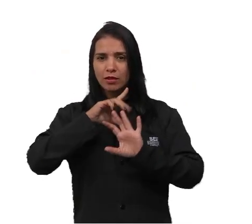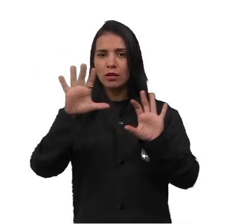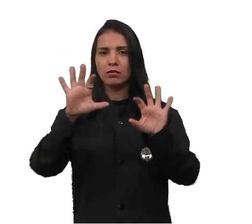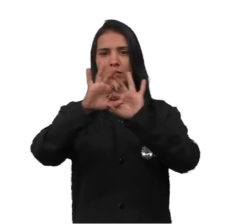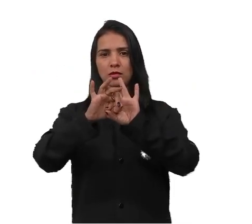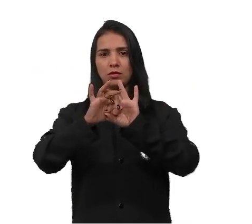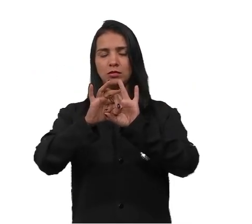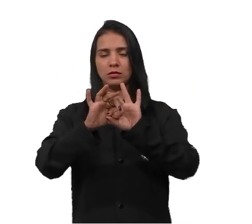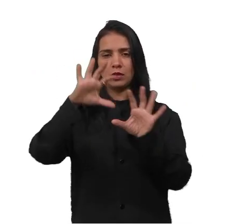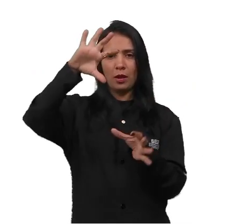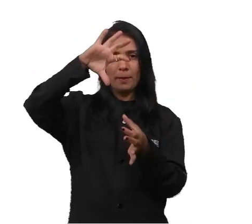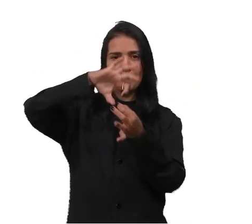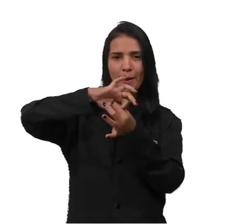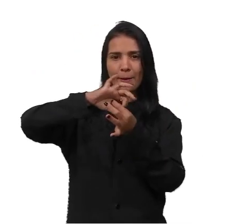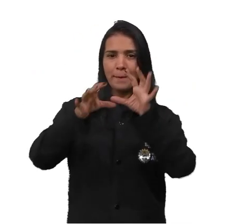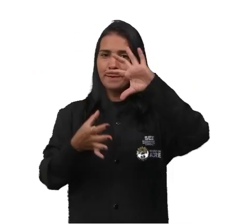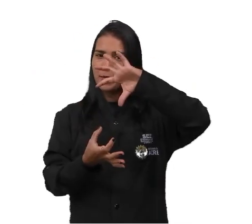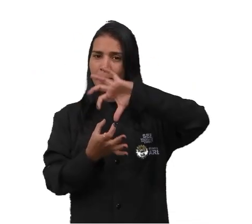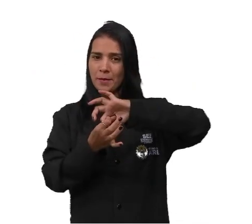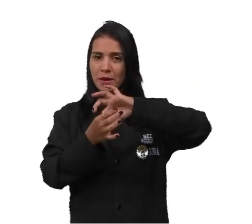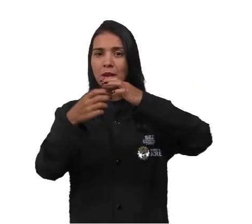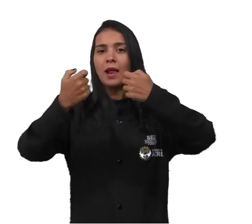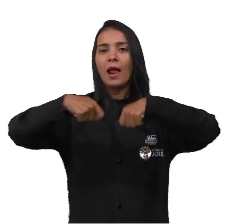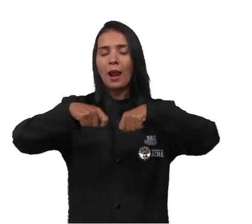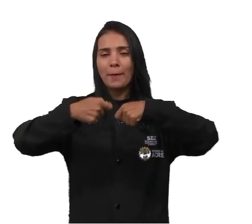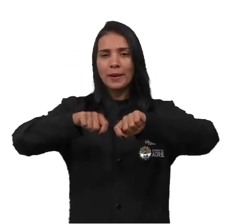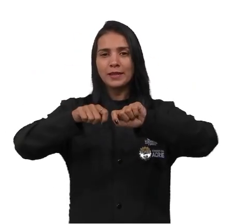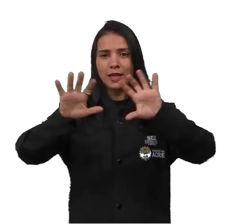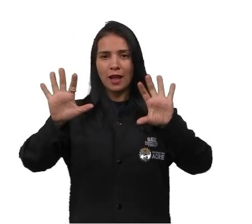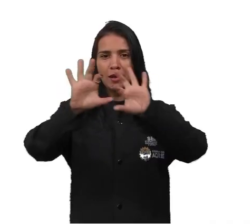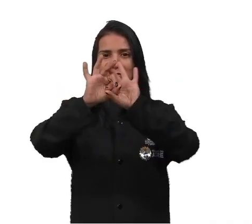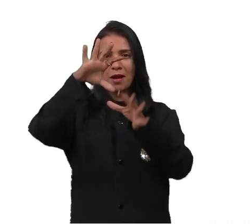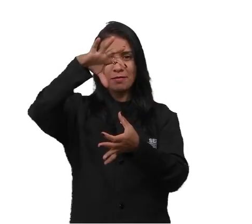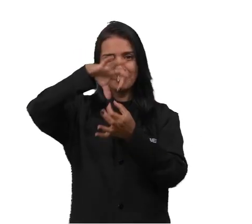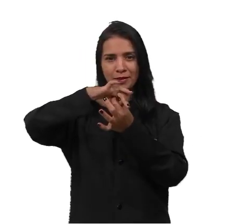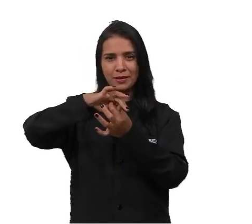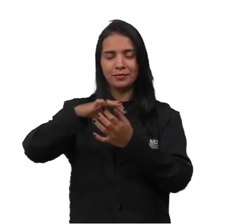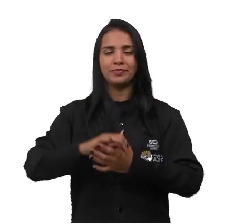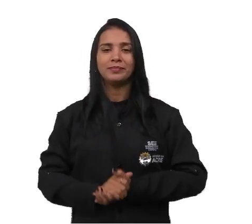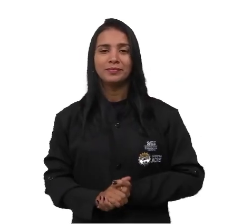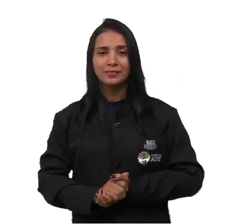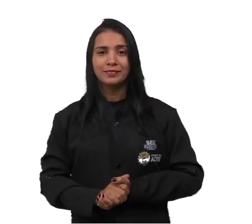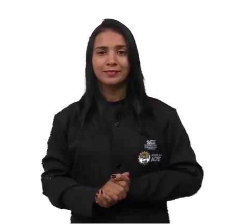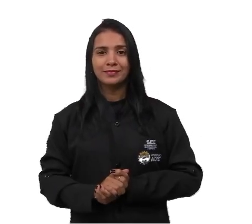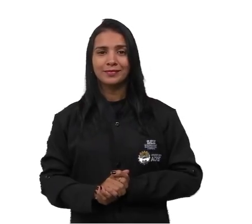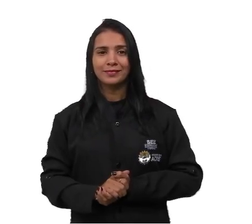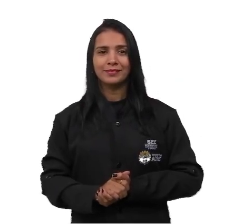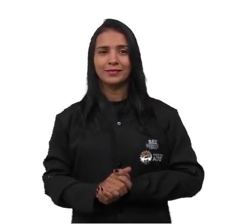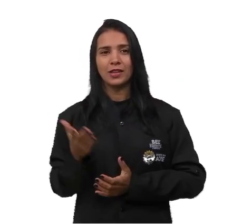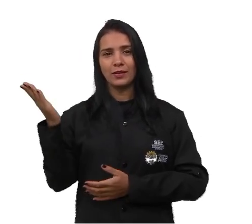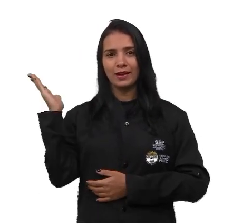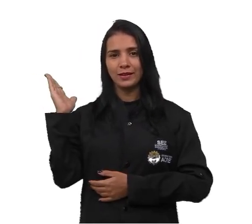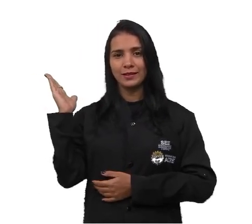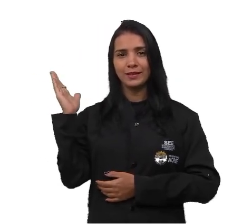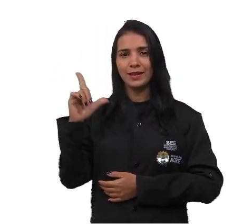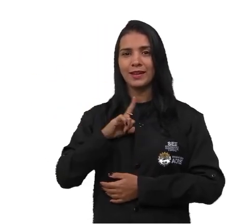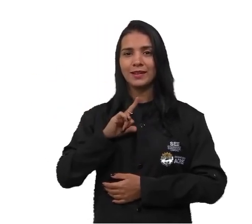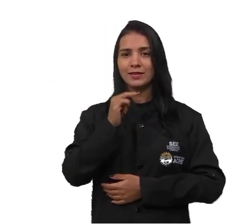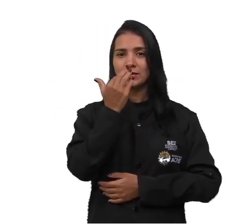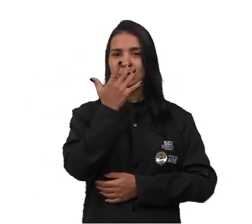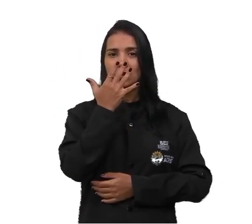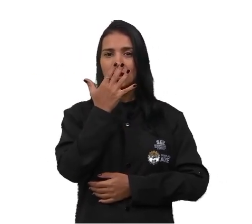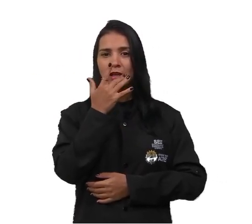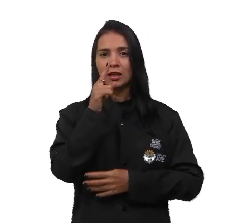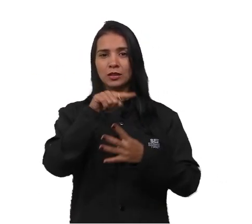uma peça com uma outra. Então aqui, nesse quebra-cabeça, né, em que cada peça está colorida, nós temos